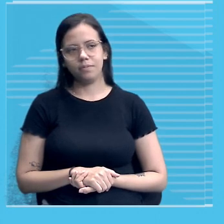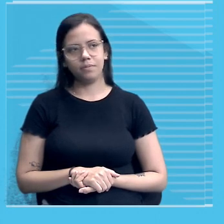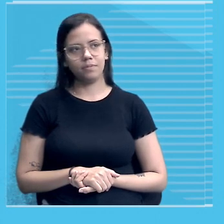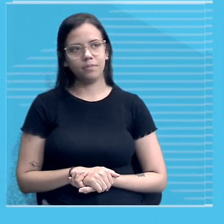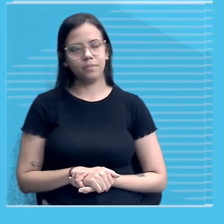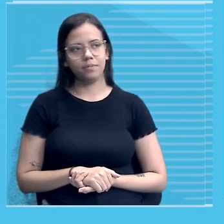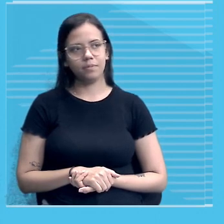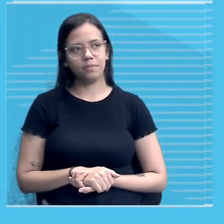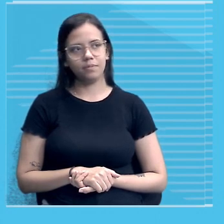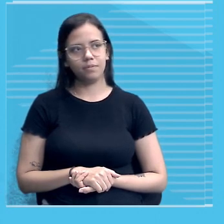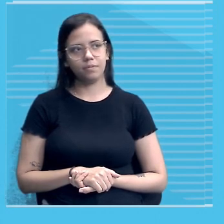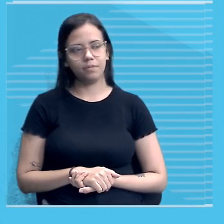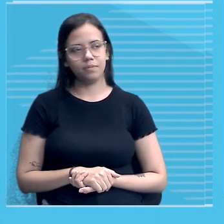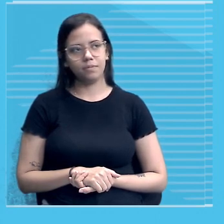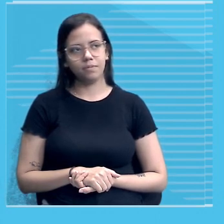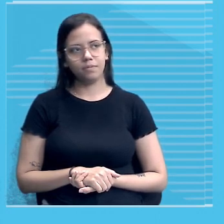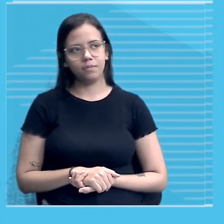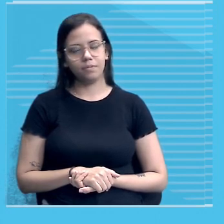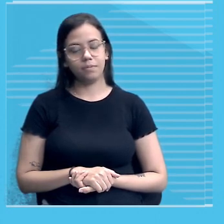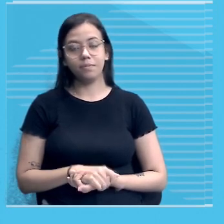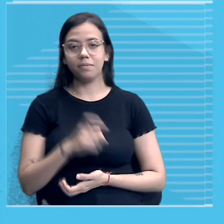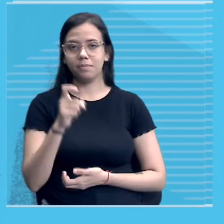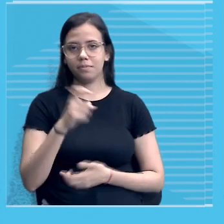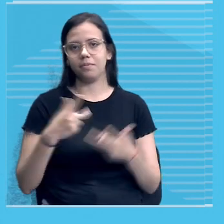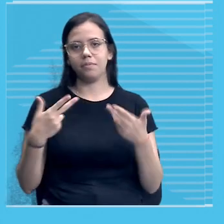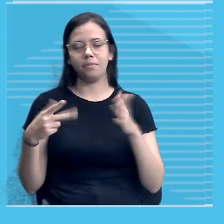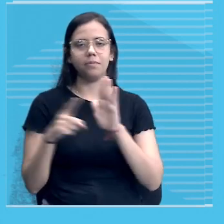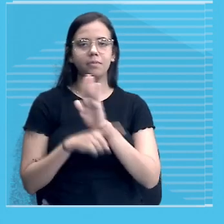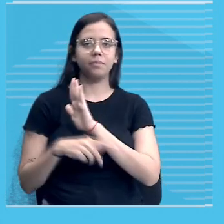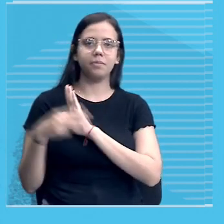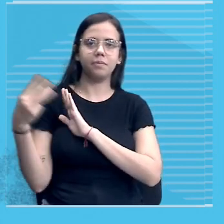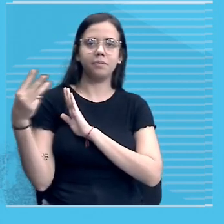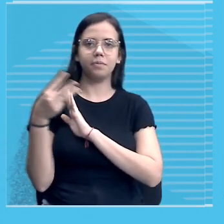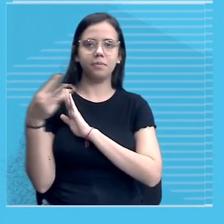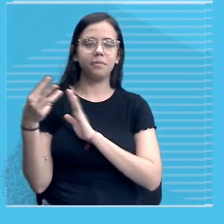a x = - 3x